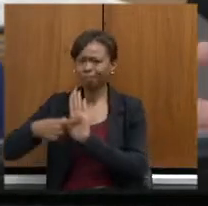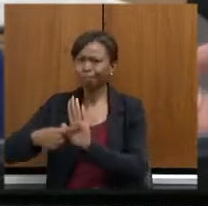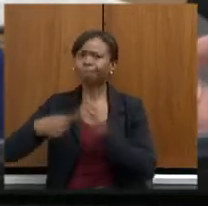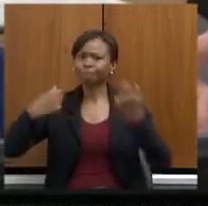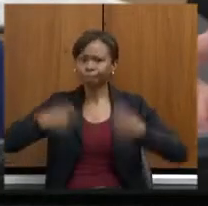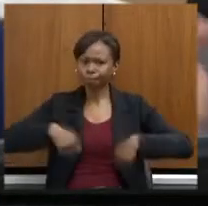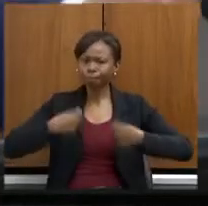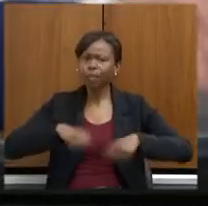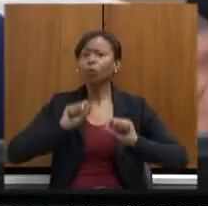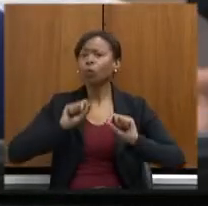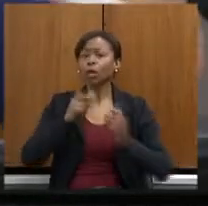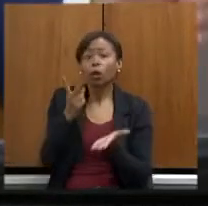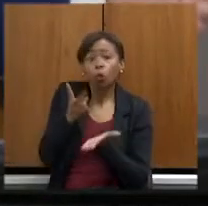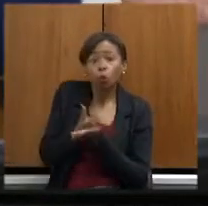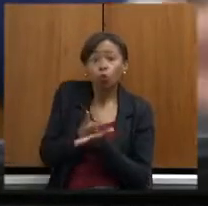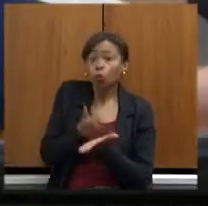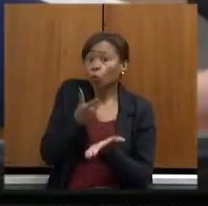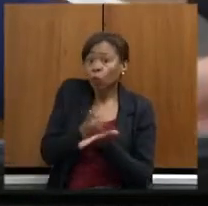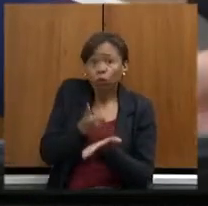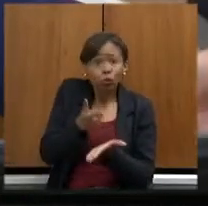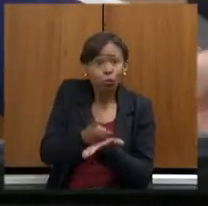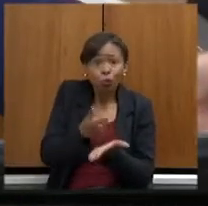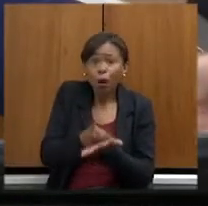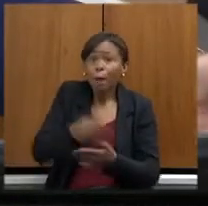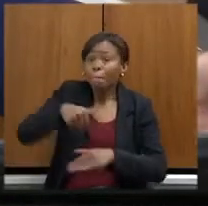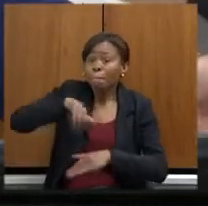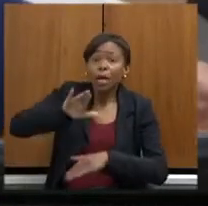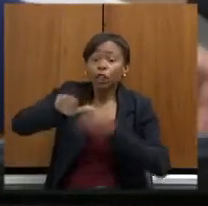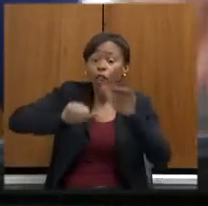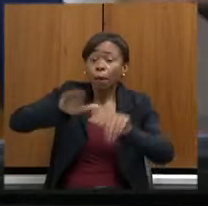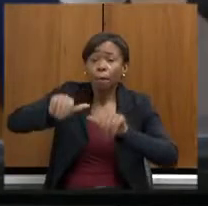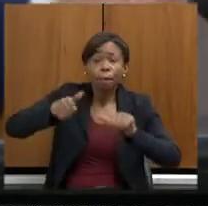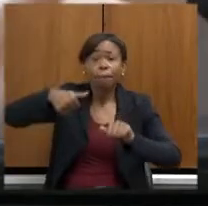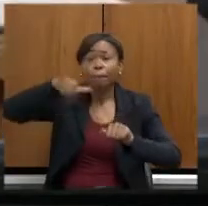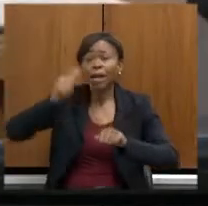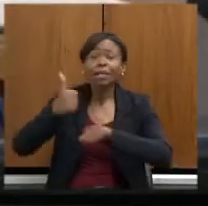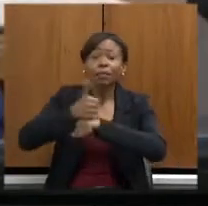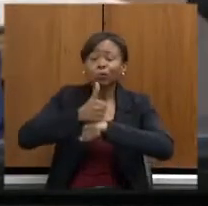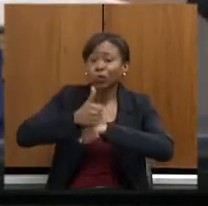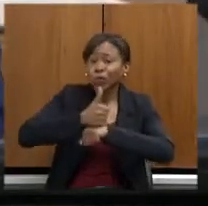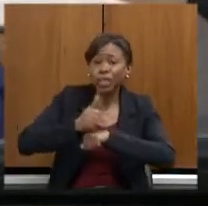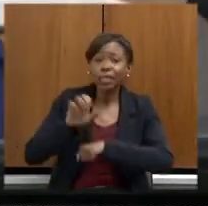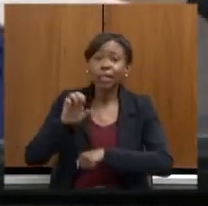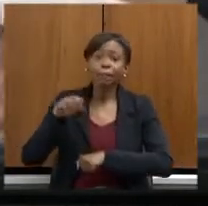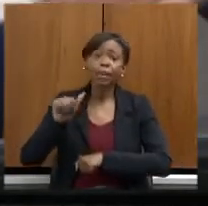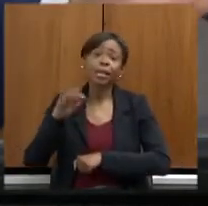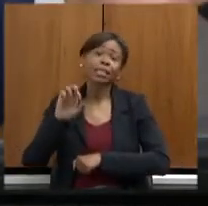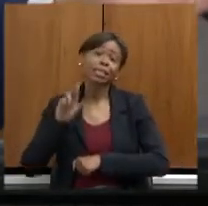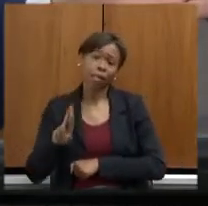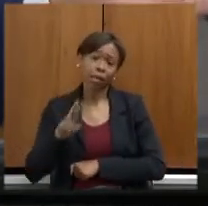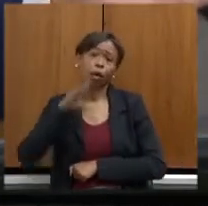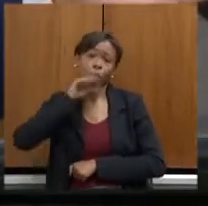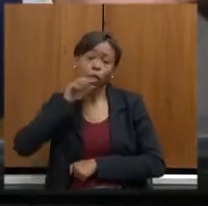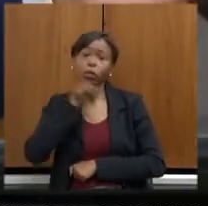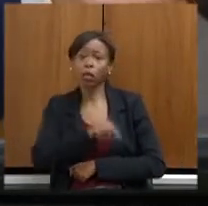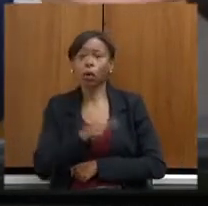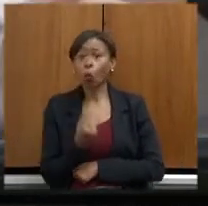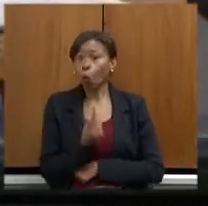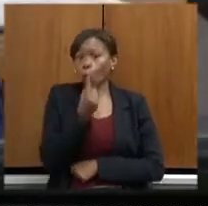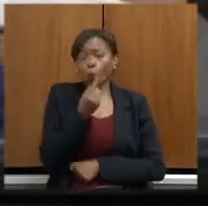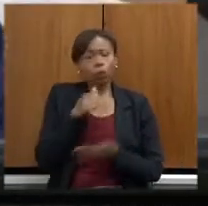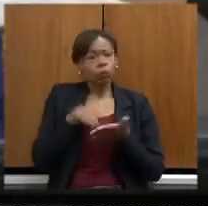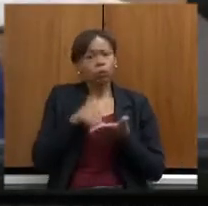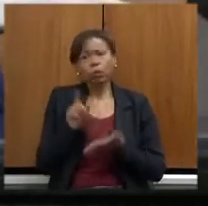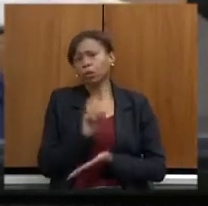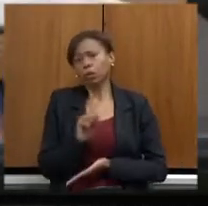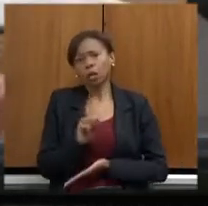continuar apostando mais servidores né mas até para e não é só questão de ter um servidor para escritório a